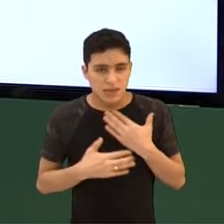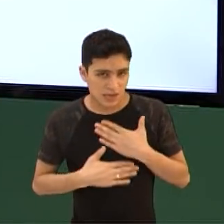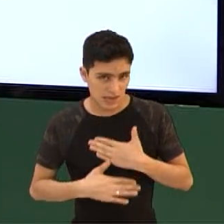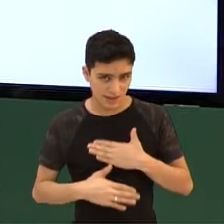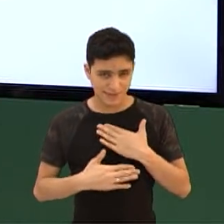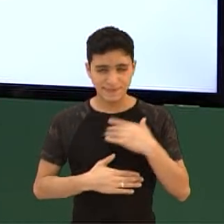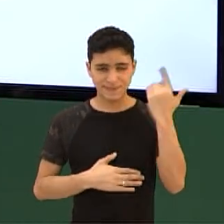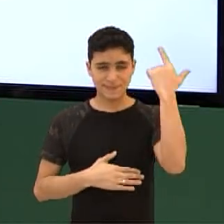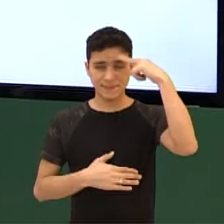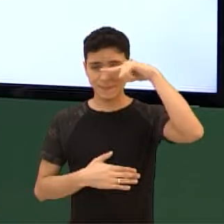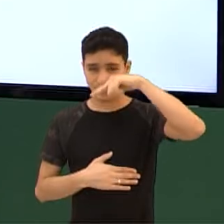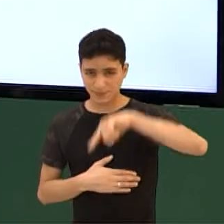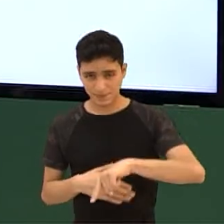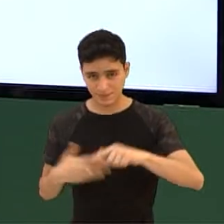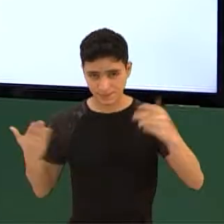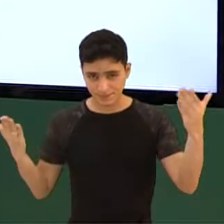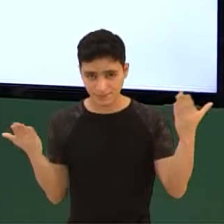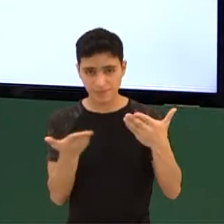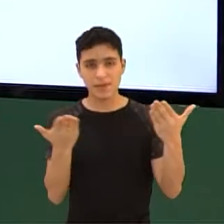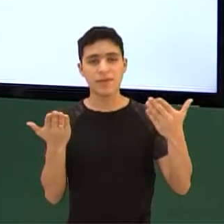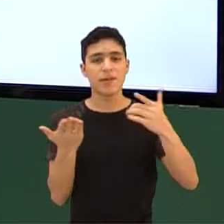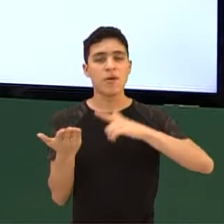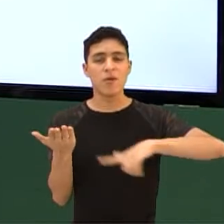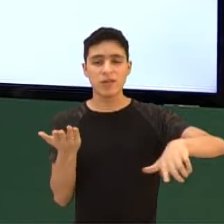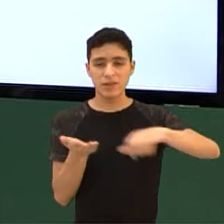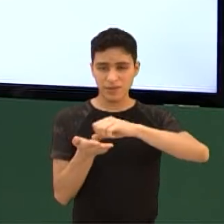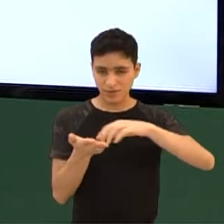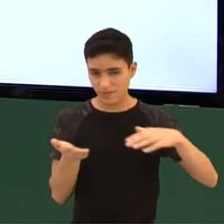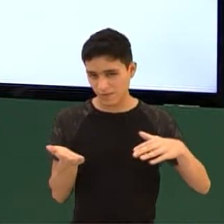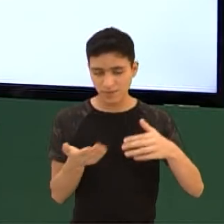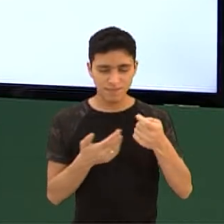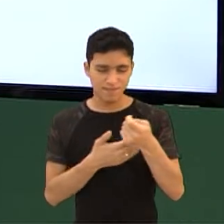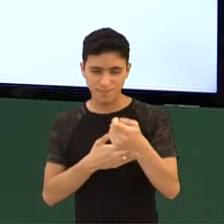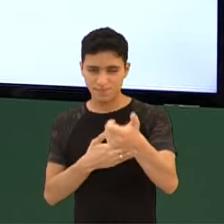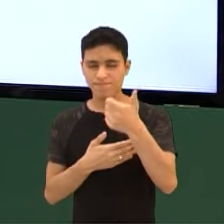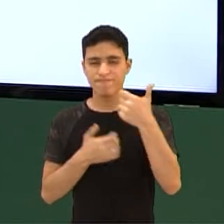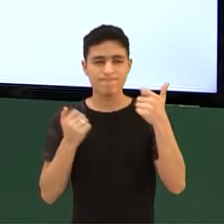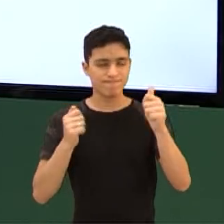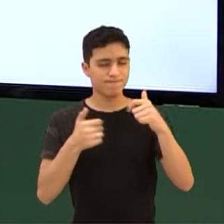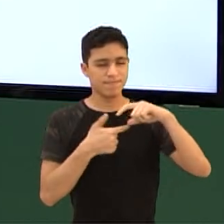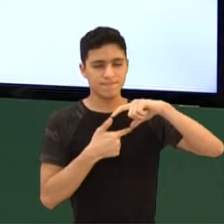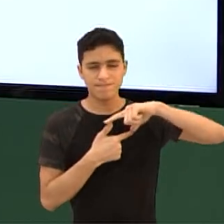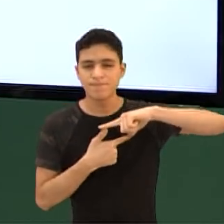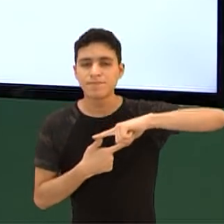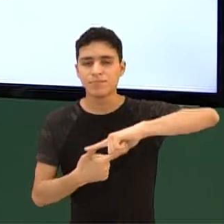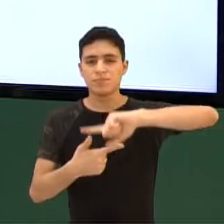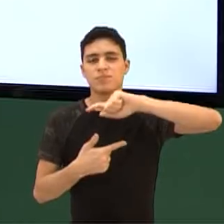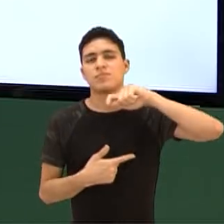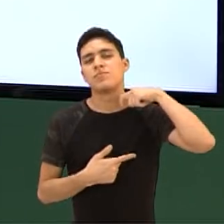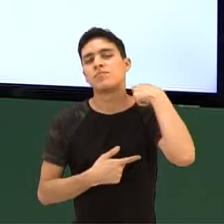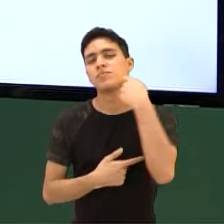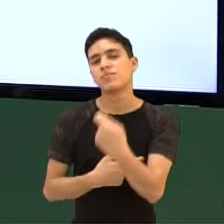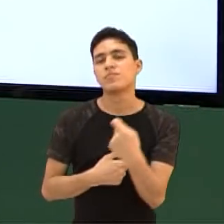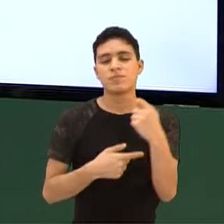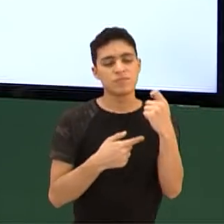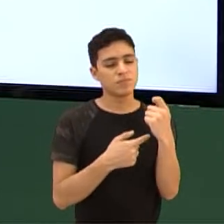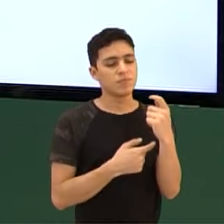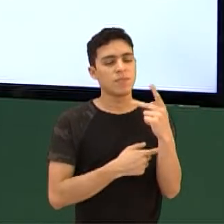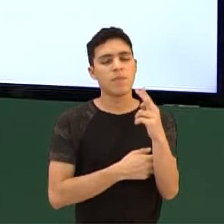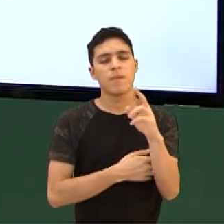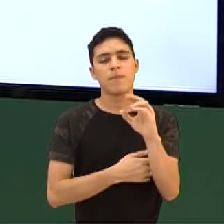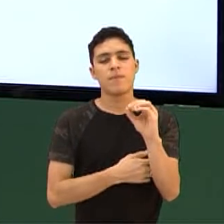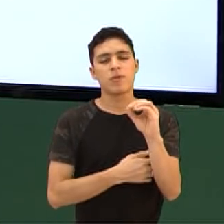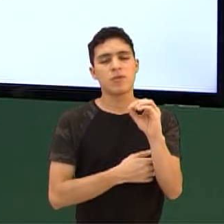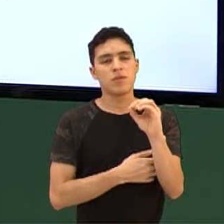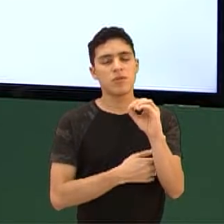tranquilidade? Conseguiram? Agora eu vou fazer com vocês um outro exercício bala, certo? Um exercício clássico aqui sobre projétil,